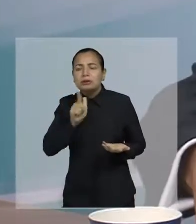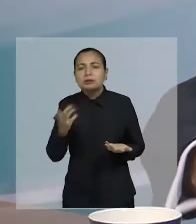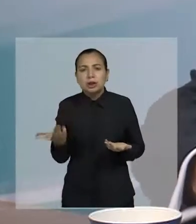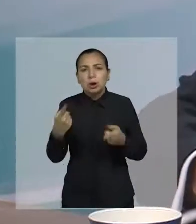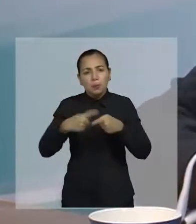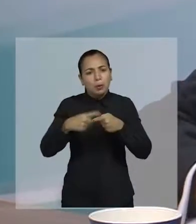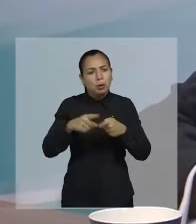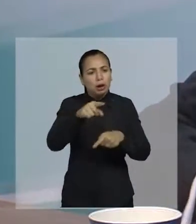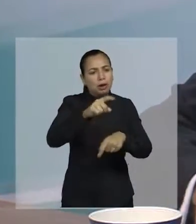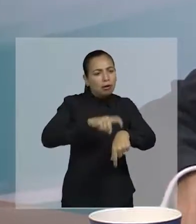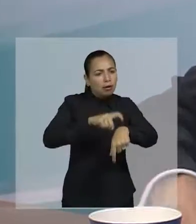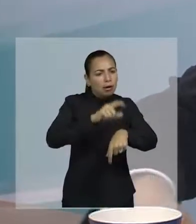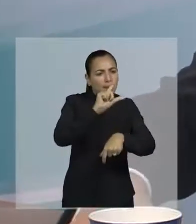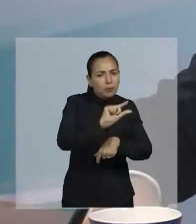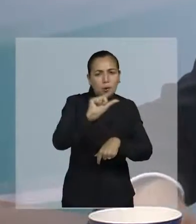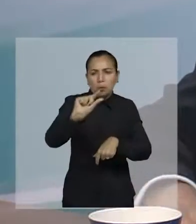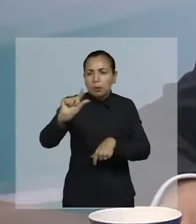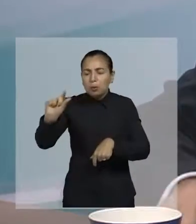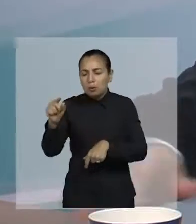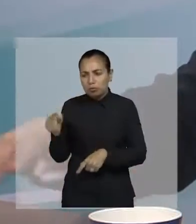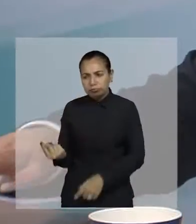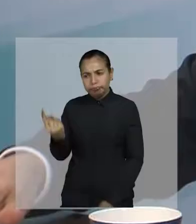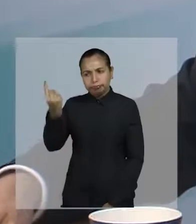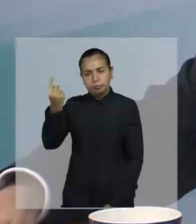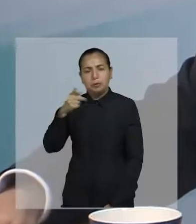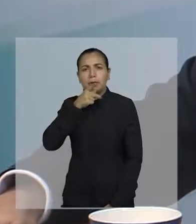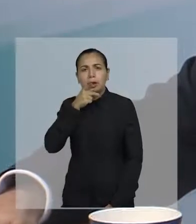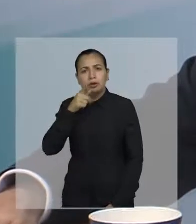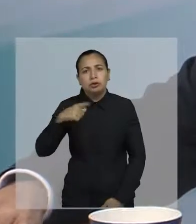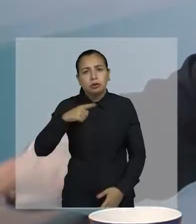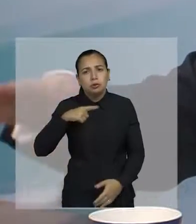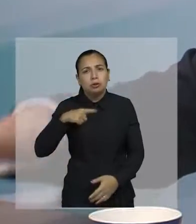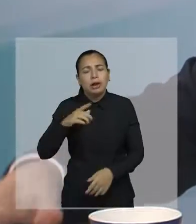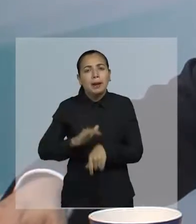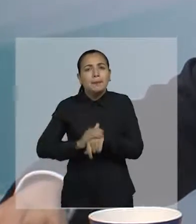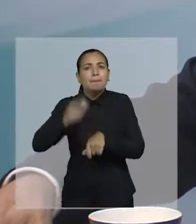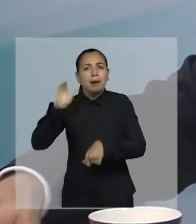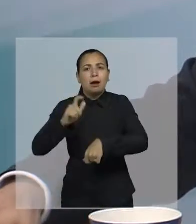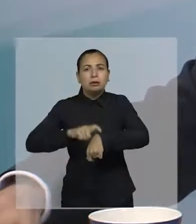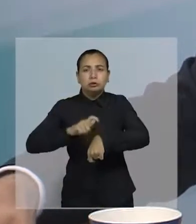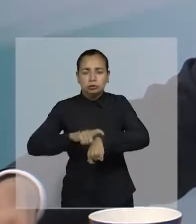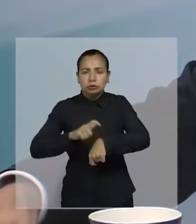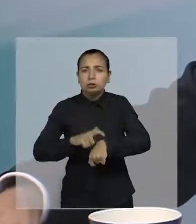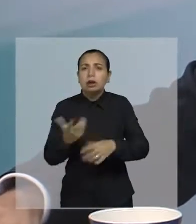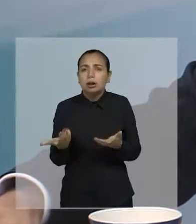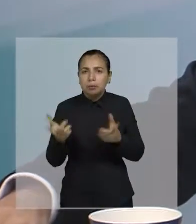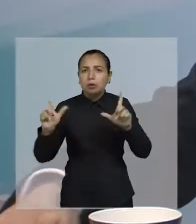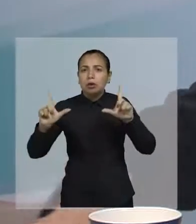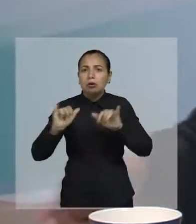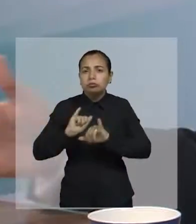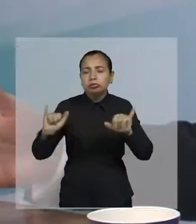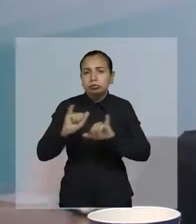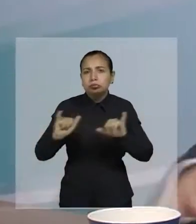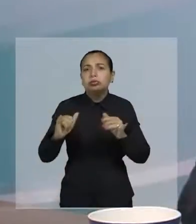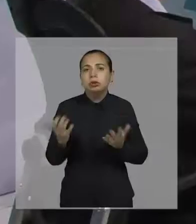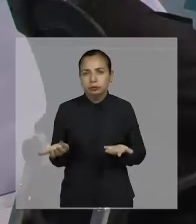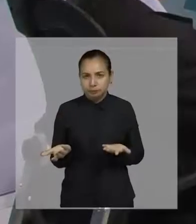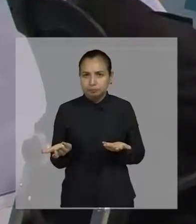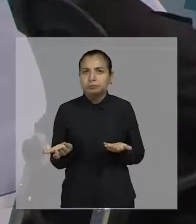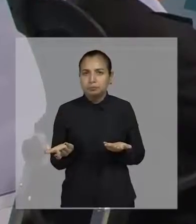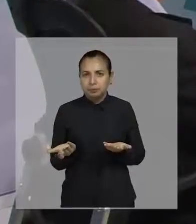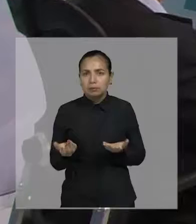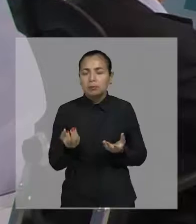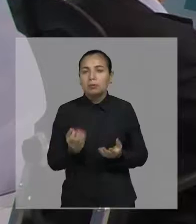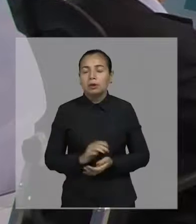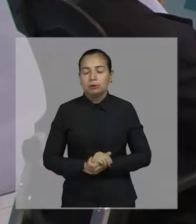Alianças com o Centrão, com todos aqueles partidos que deram um tempo de campanha, um tempo de televisão muito grande para eles. Fica à vontade. Eu acho que